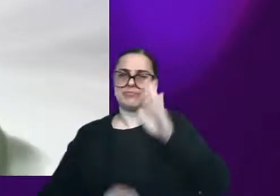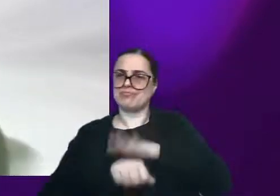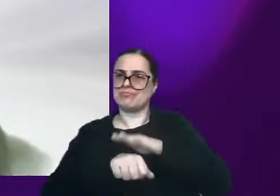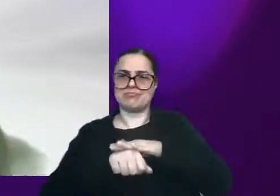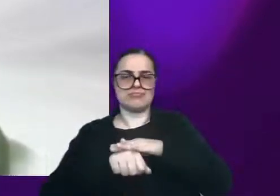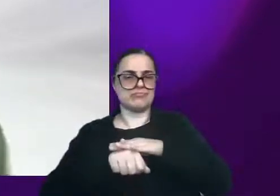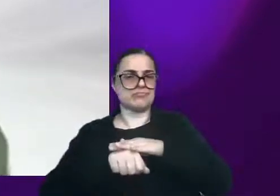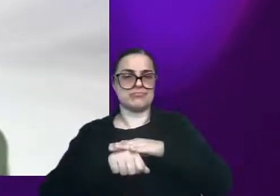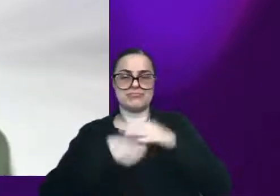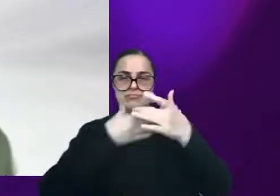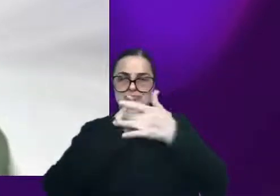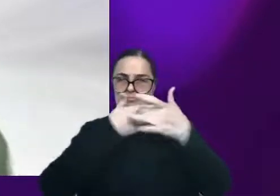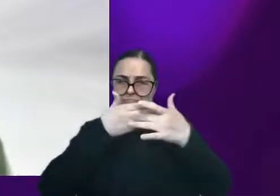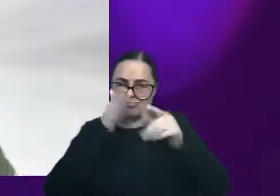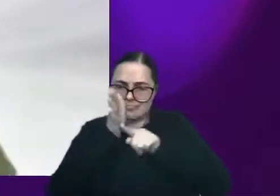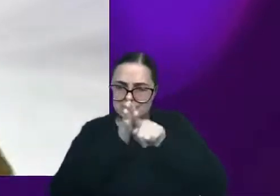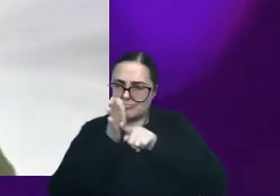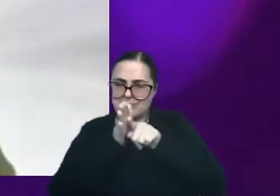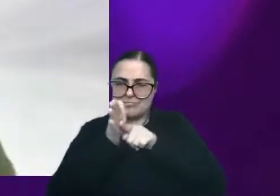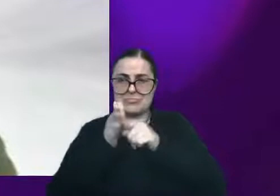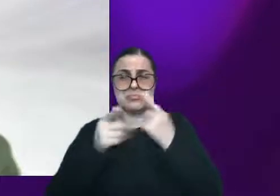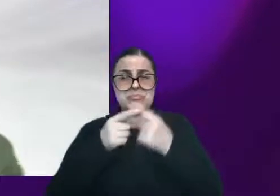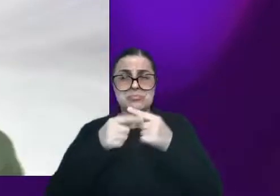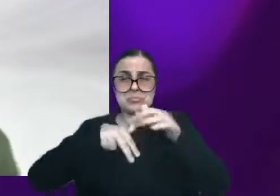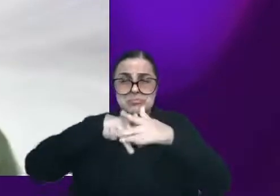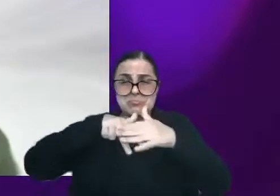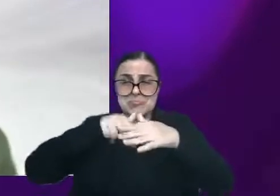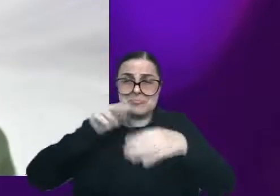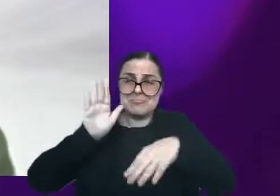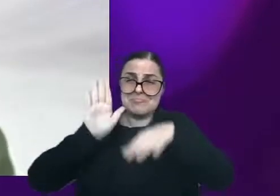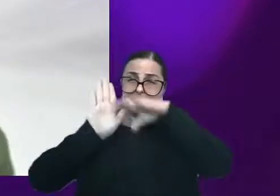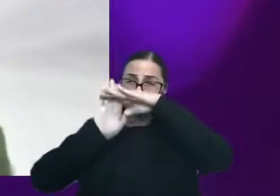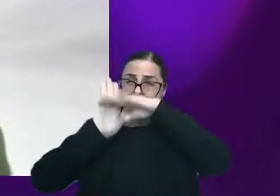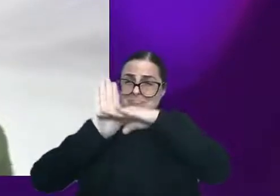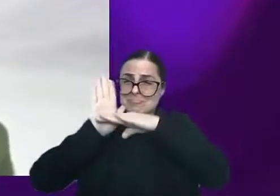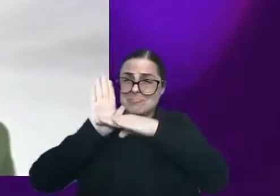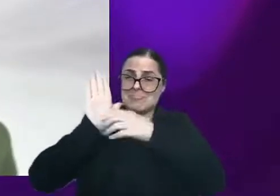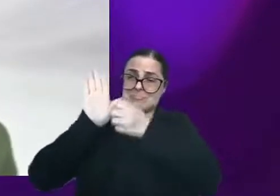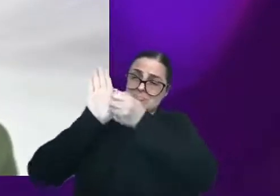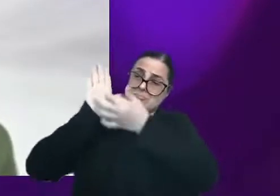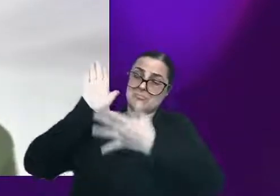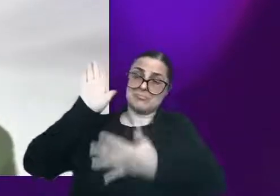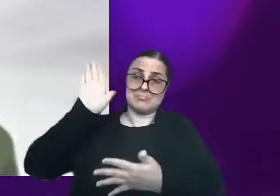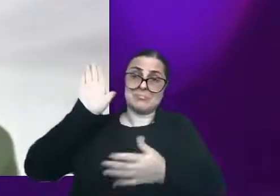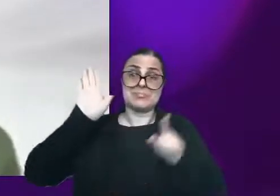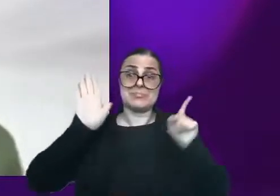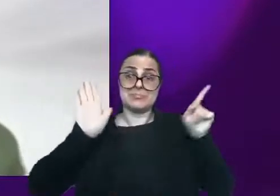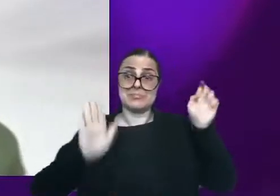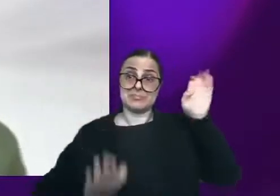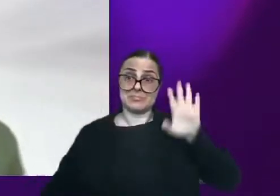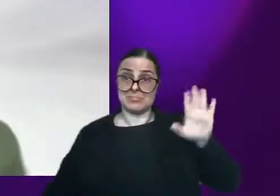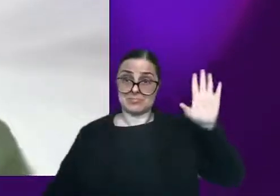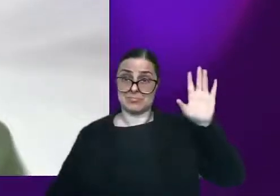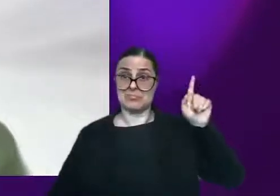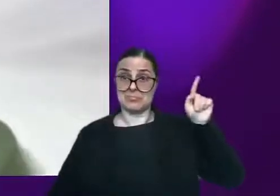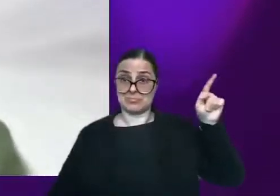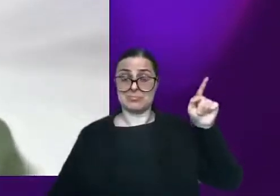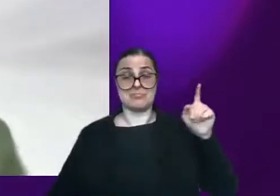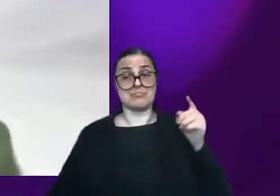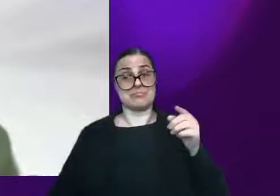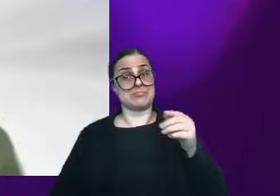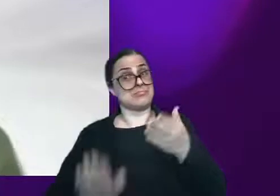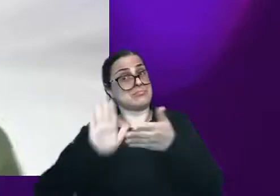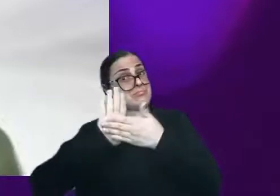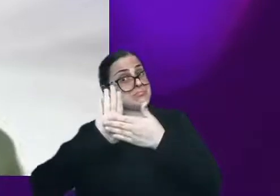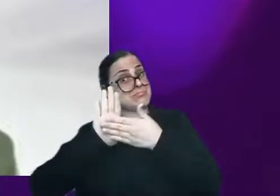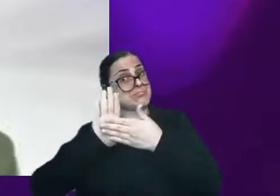pacientes que estão em lista. Então, essa proposta europeia de fazer exame a cada 3 meses é uma proposta que,